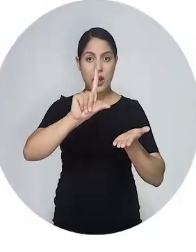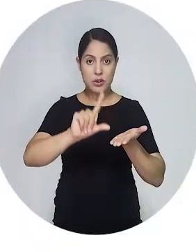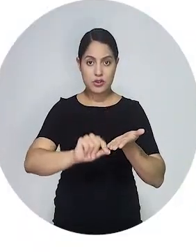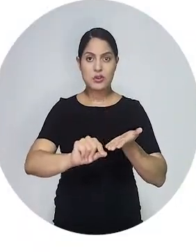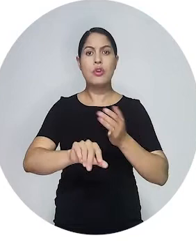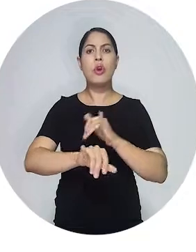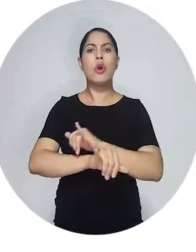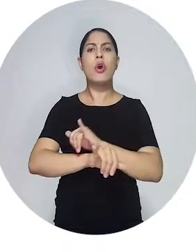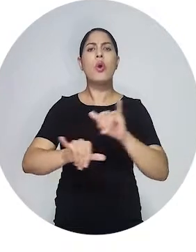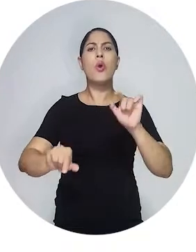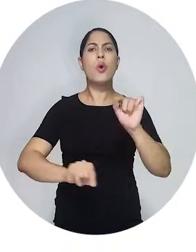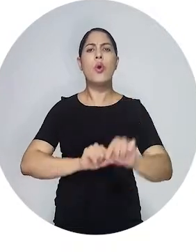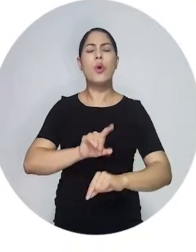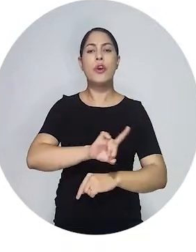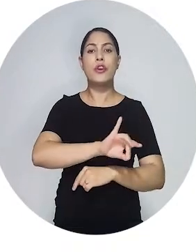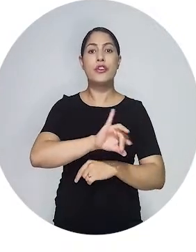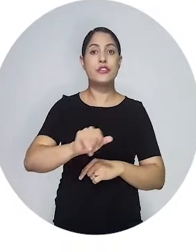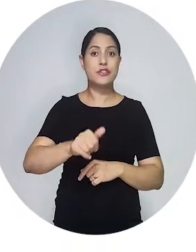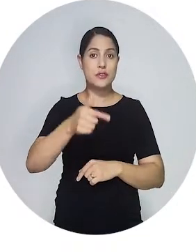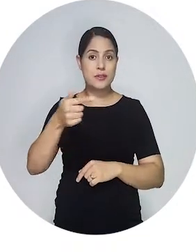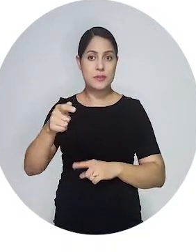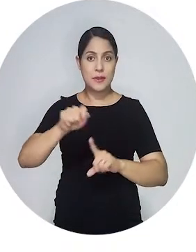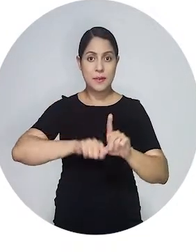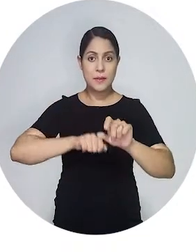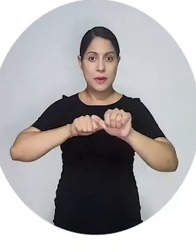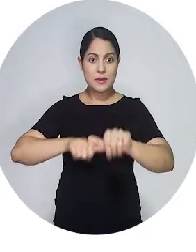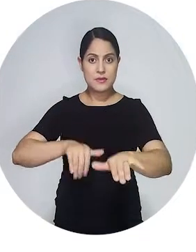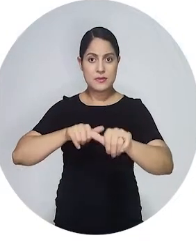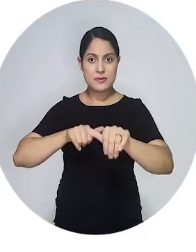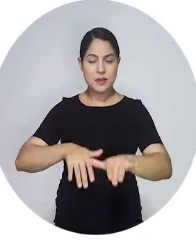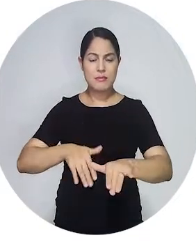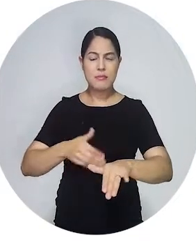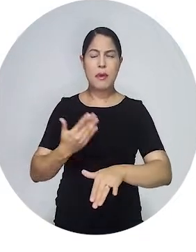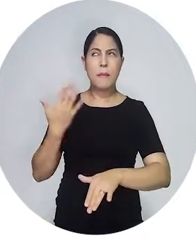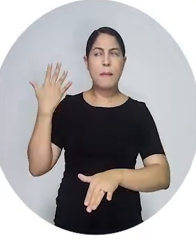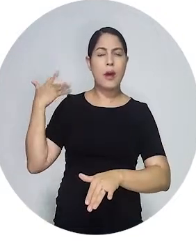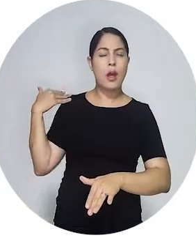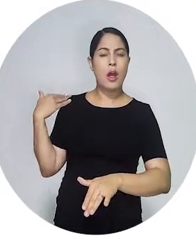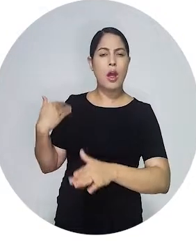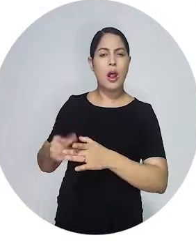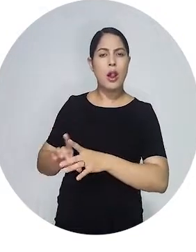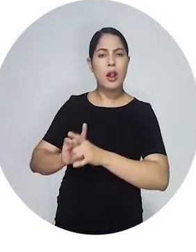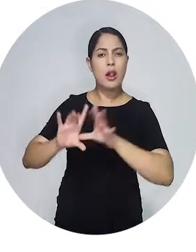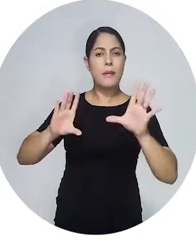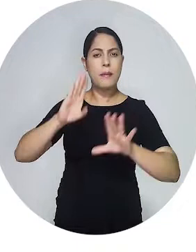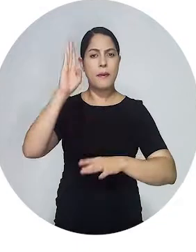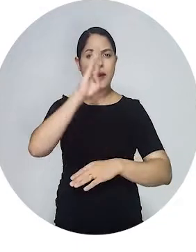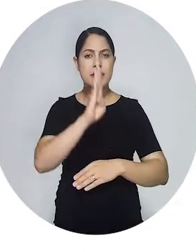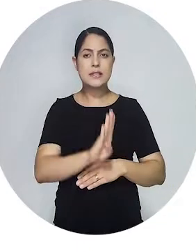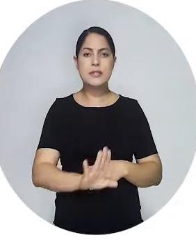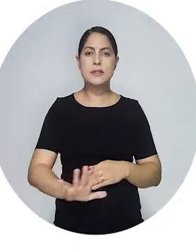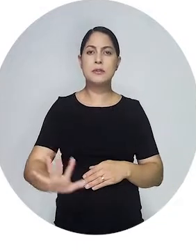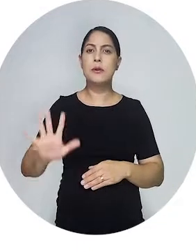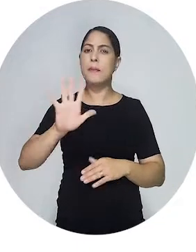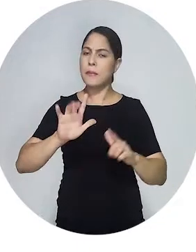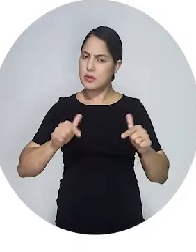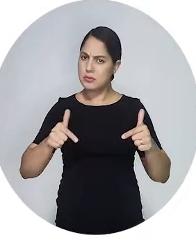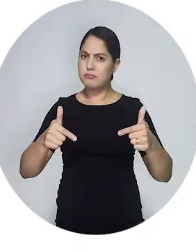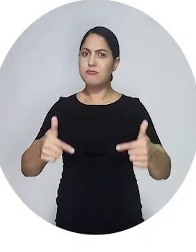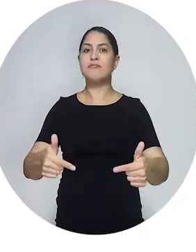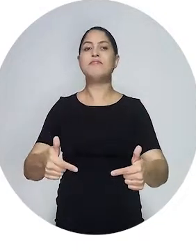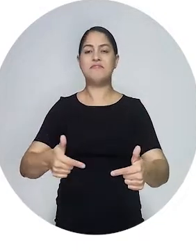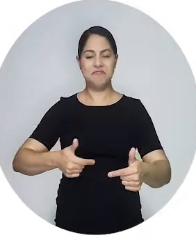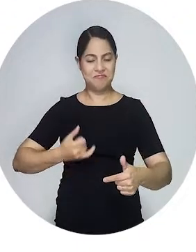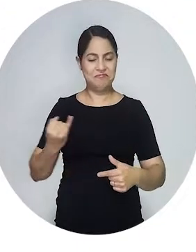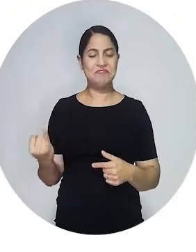Segundo o artigo, neste 7 de setembro, a independência significa o fortalecimento dos preceitos que consolidaram a democracia